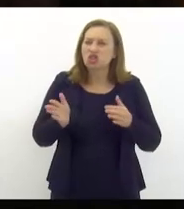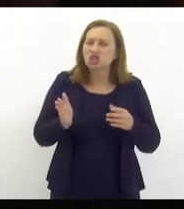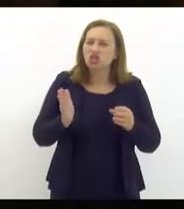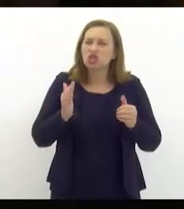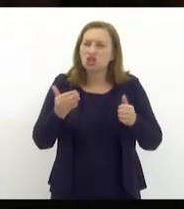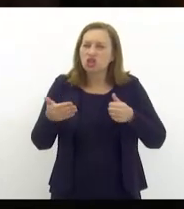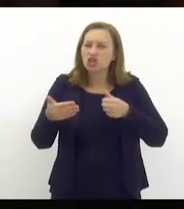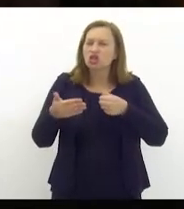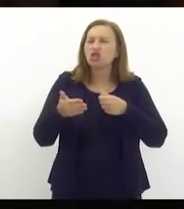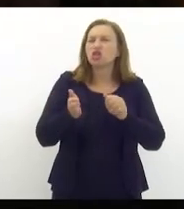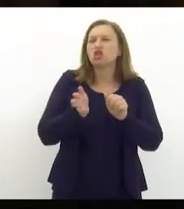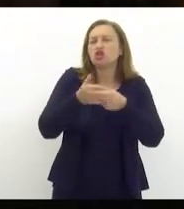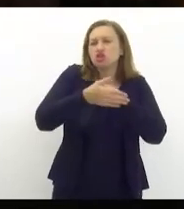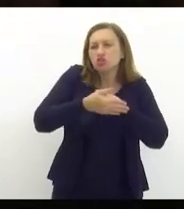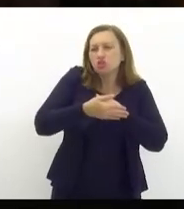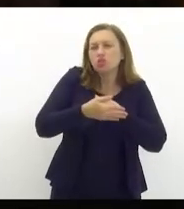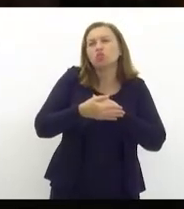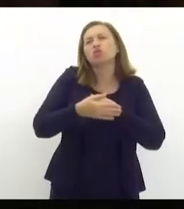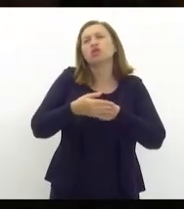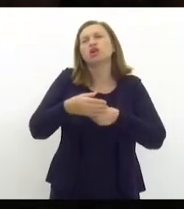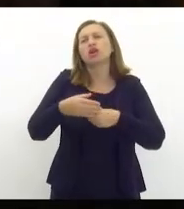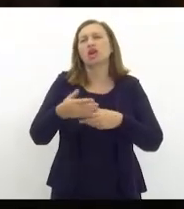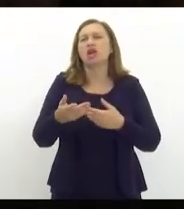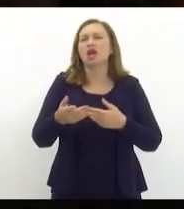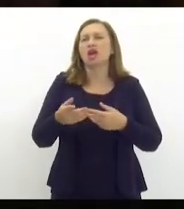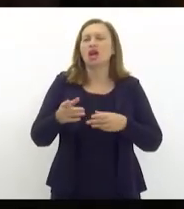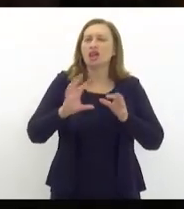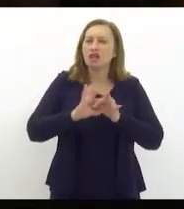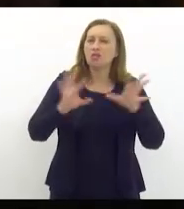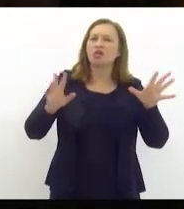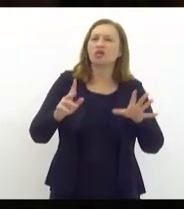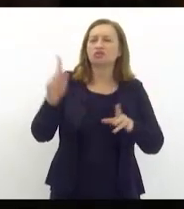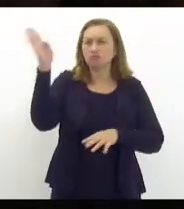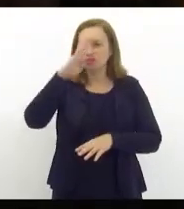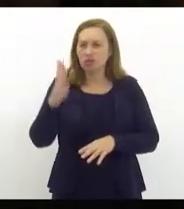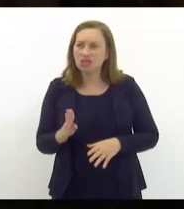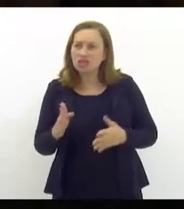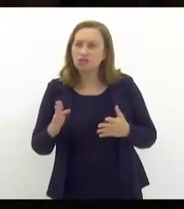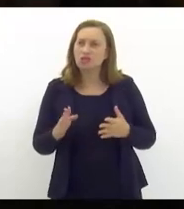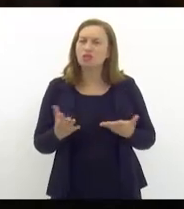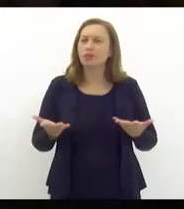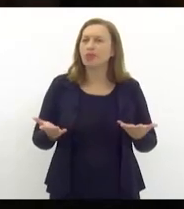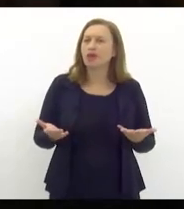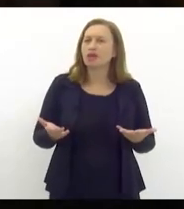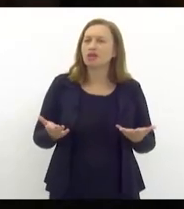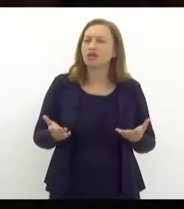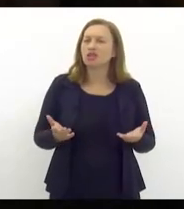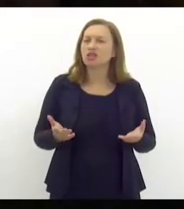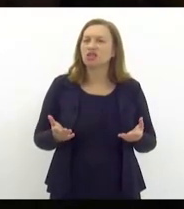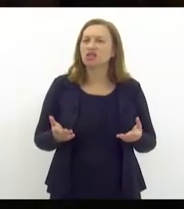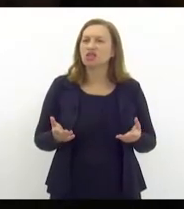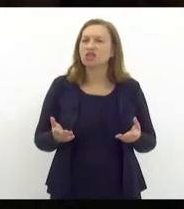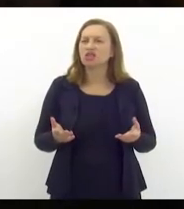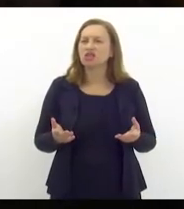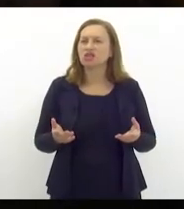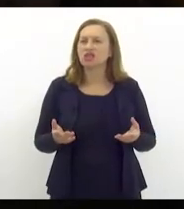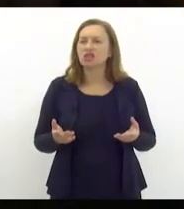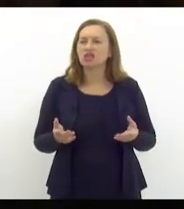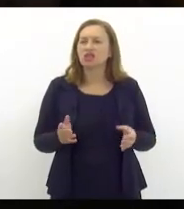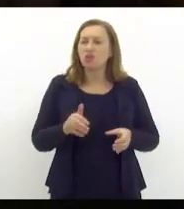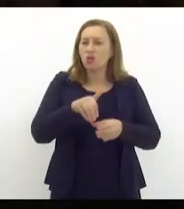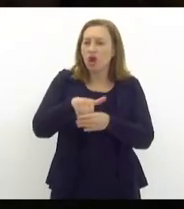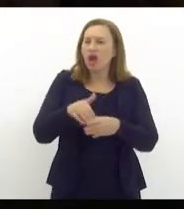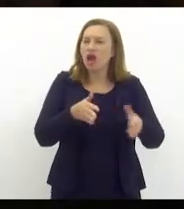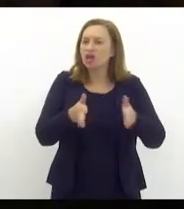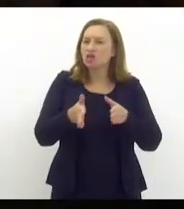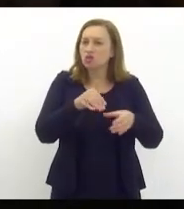democracia no Brasil e que tenta destoar, em especial, com as urnas, né, que elegeram